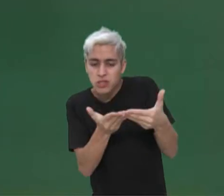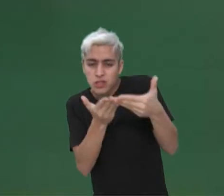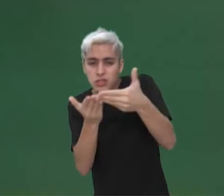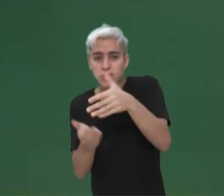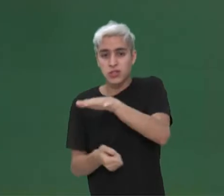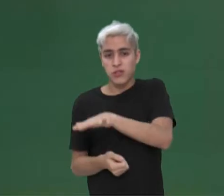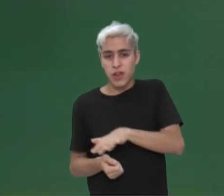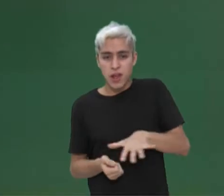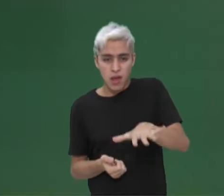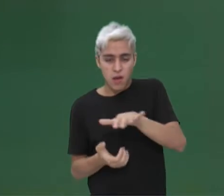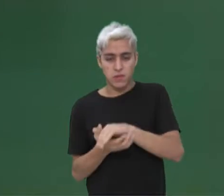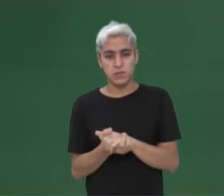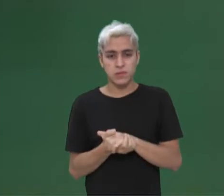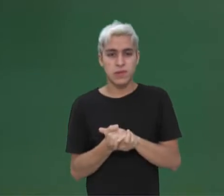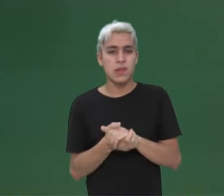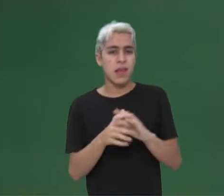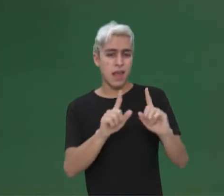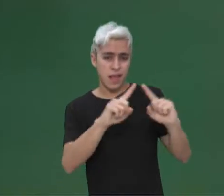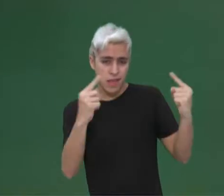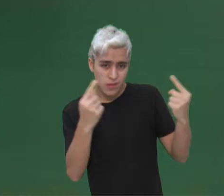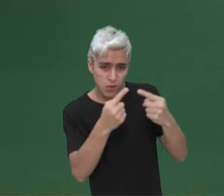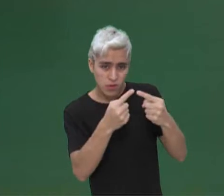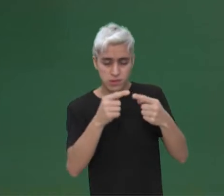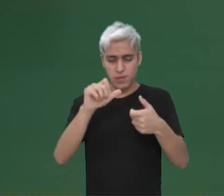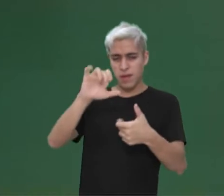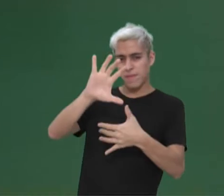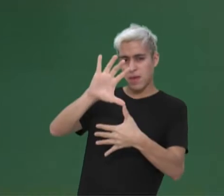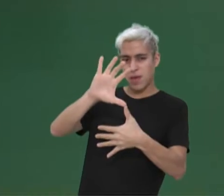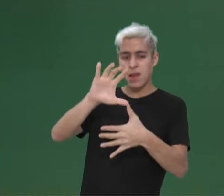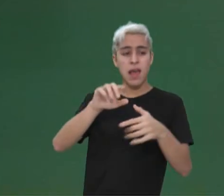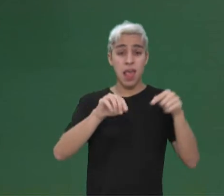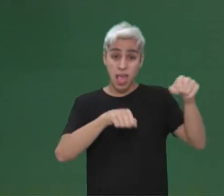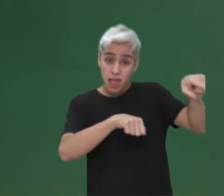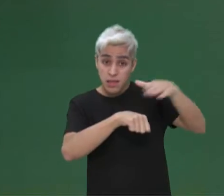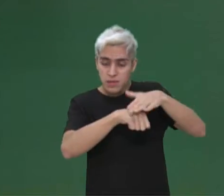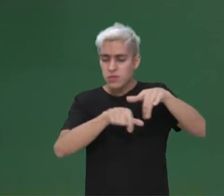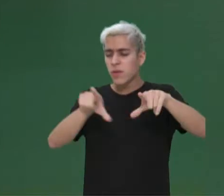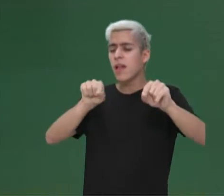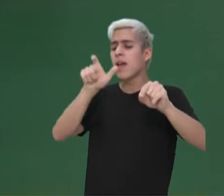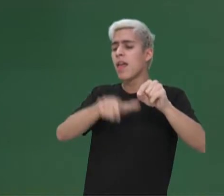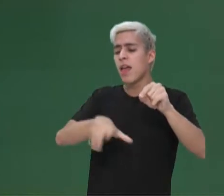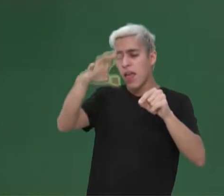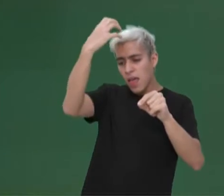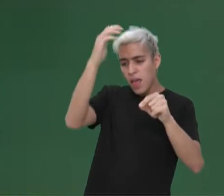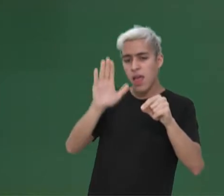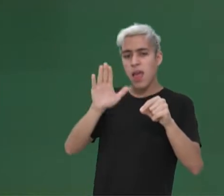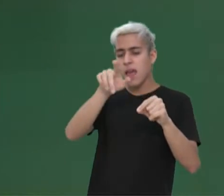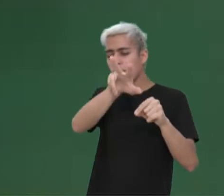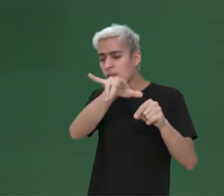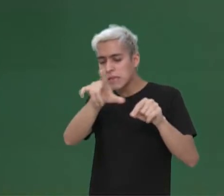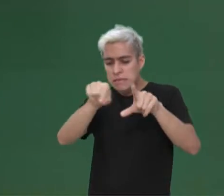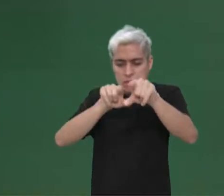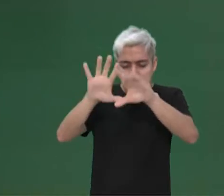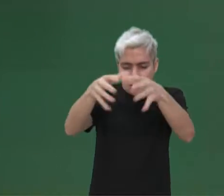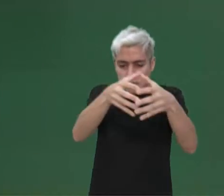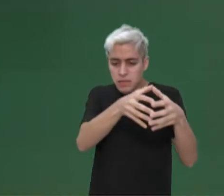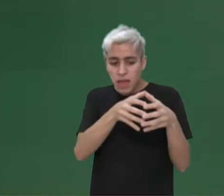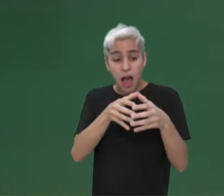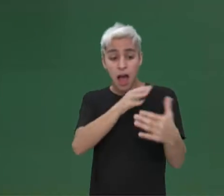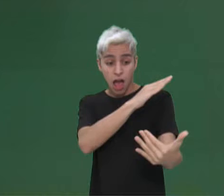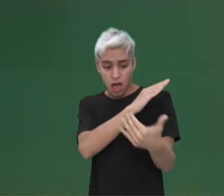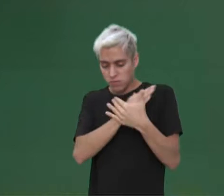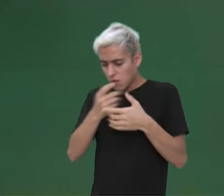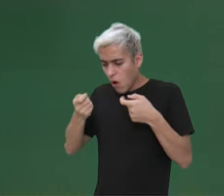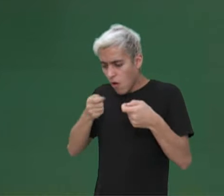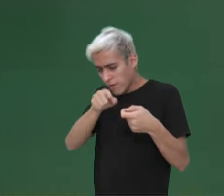gerais. Então, esse Conselho das Índias escolhia os vice-reis e os capitães gerais e ajudava a governar,